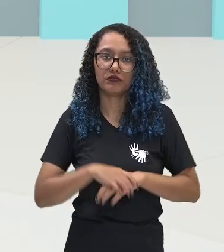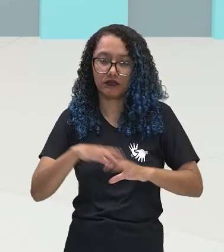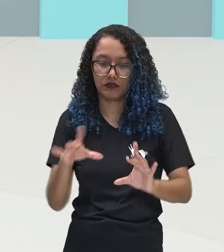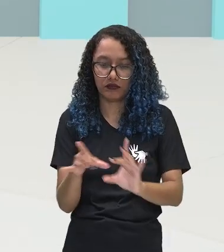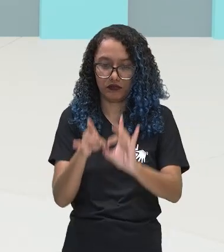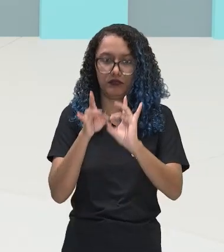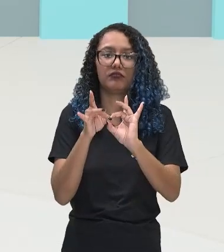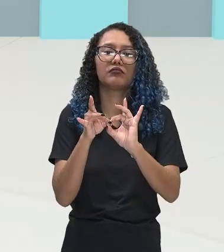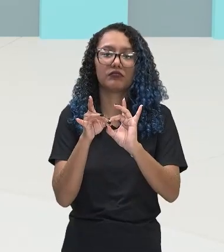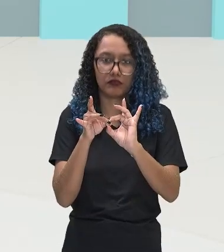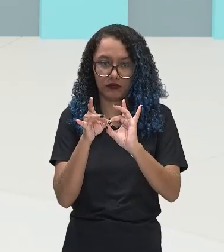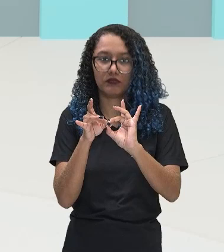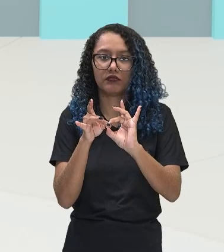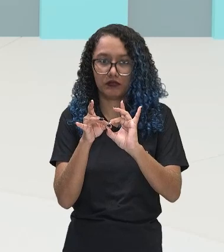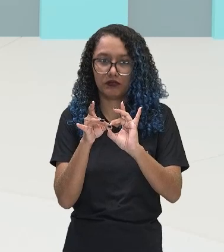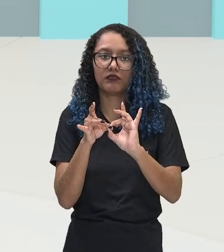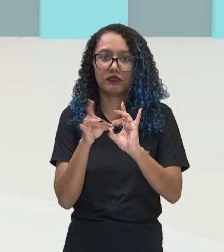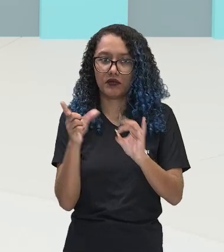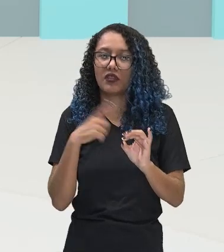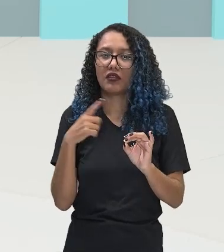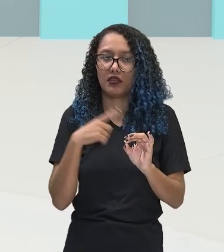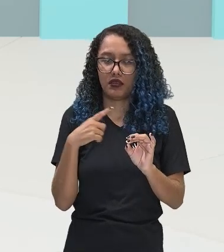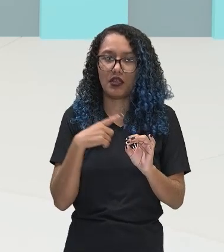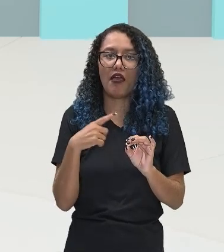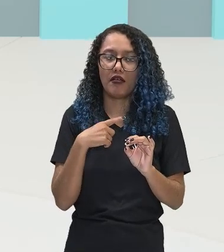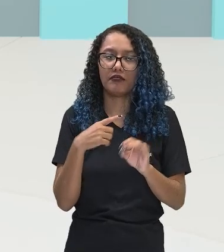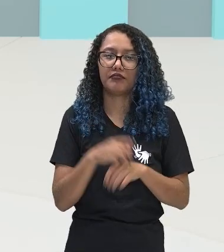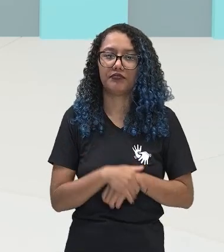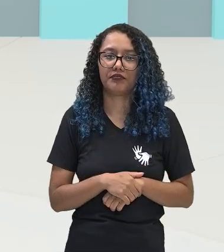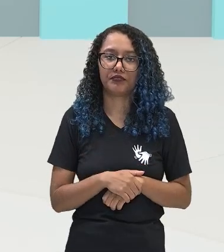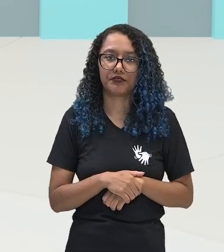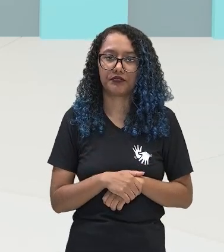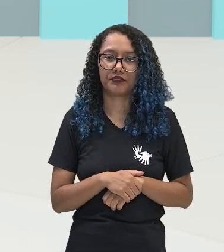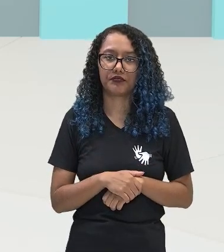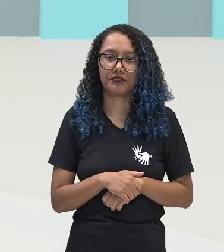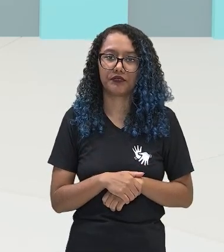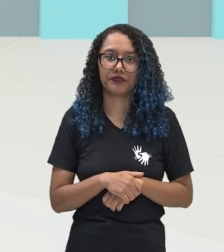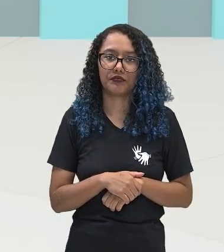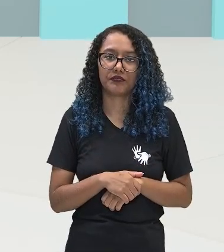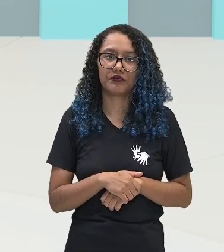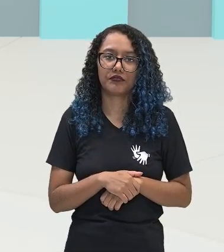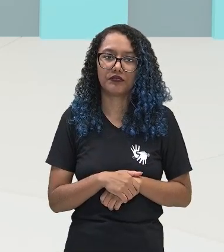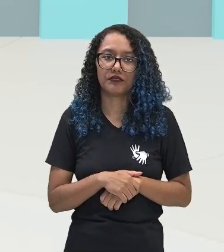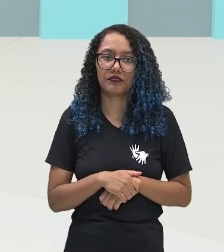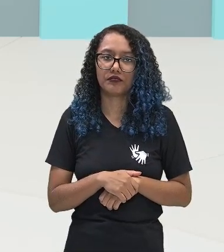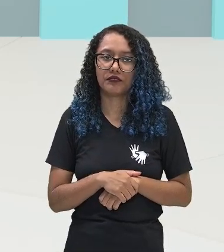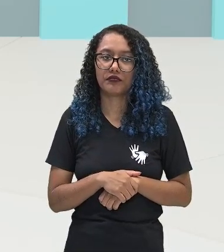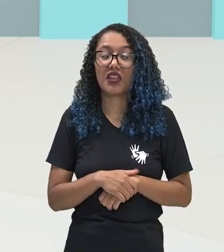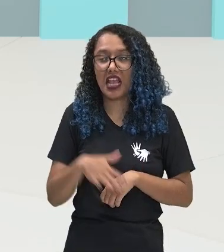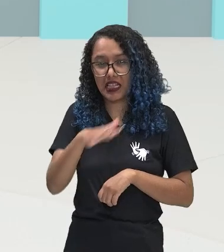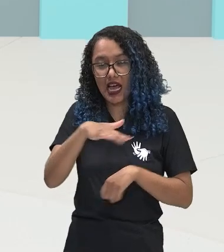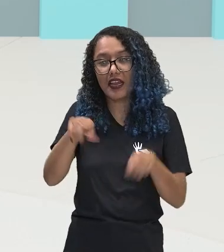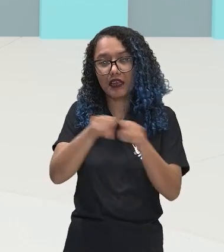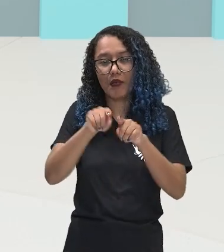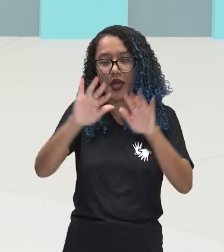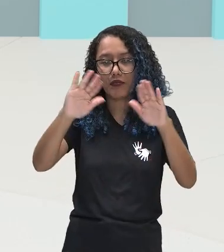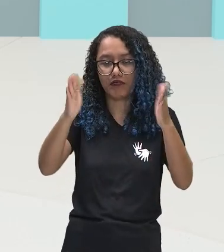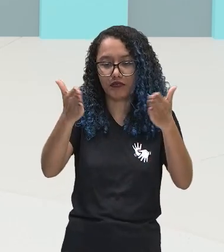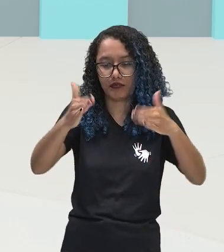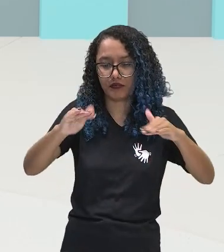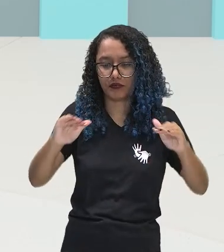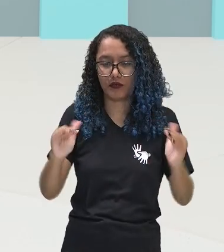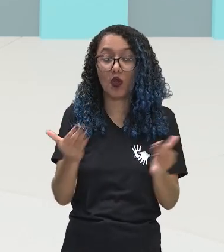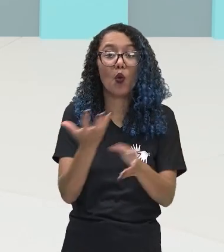nessa parte bem também fixado na nas cabeças aqui do quadril os ossos